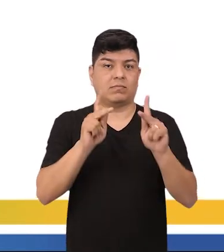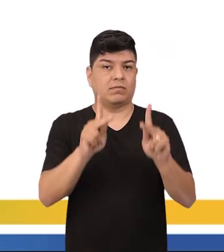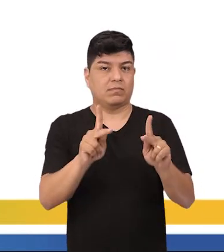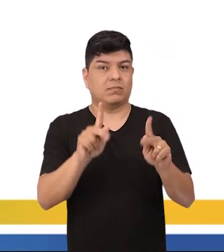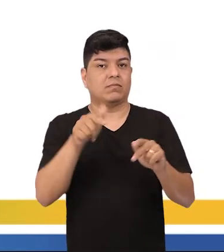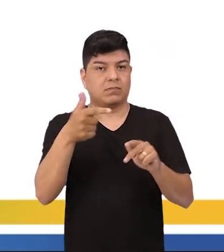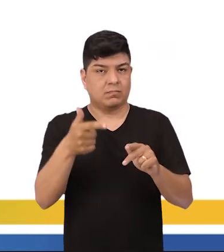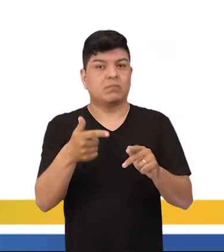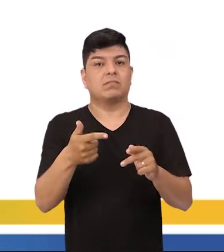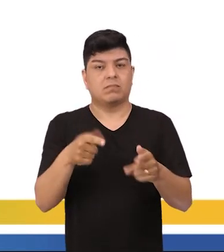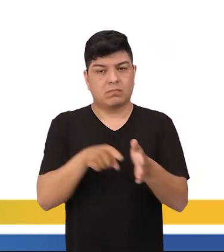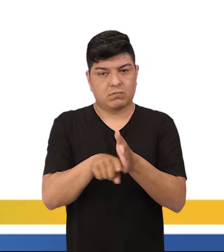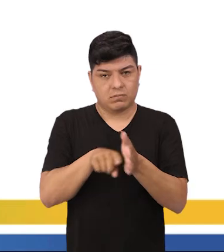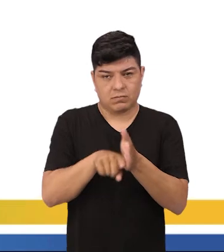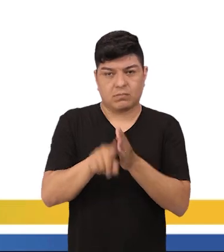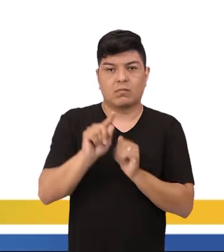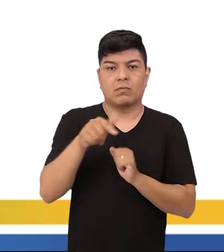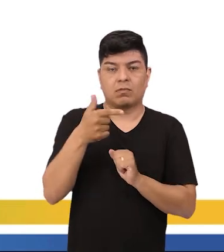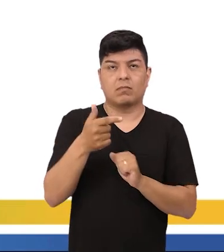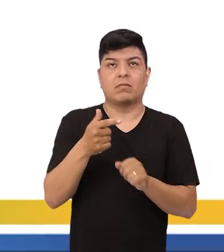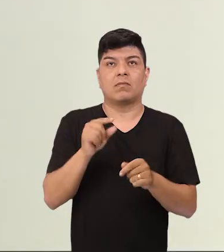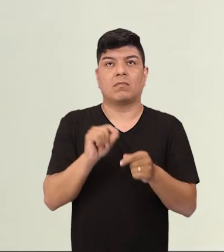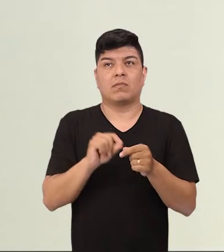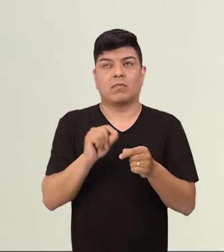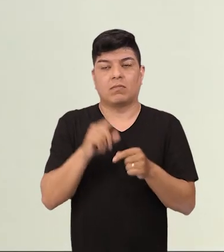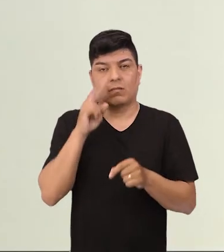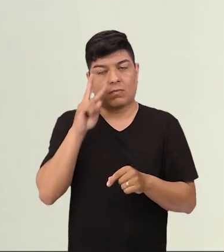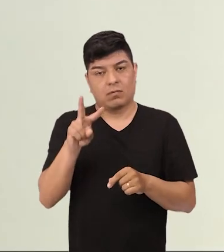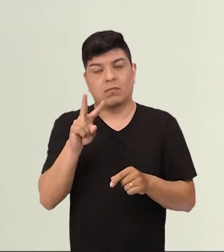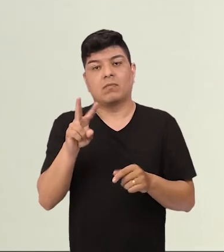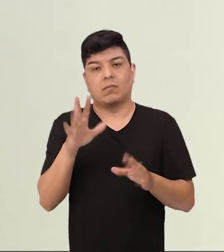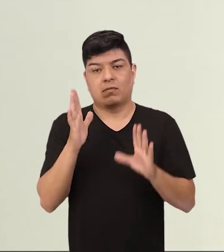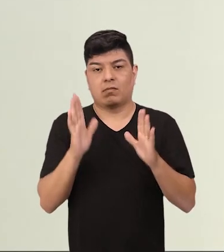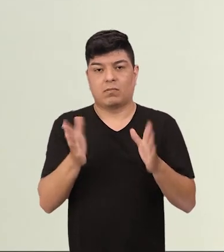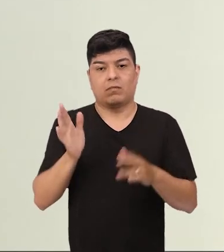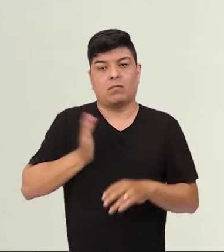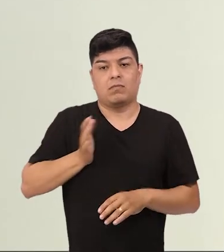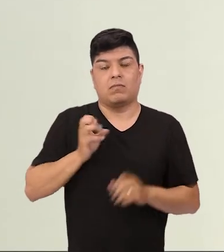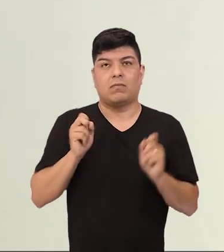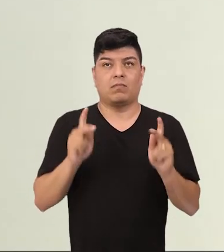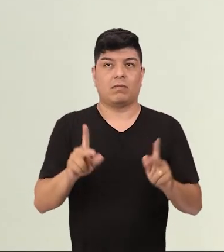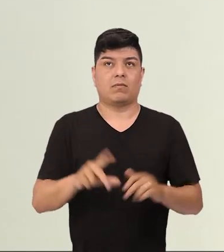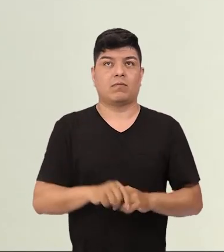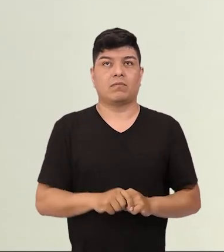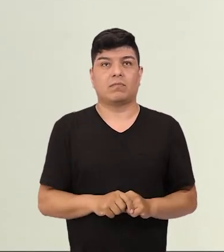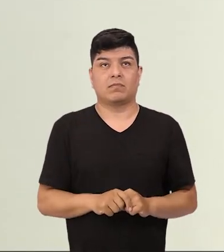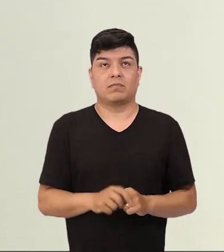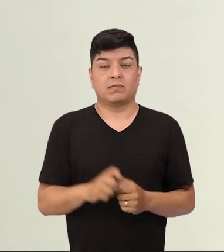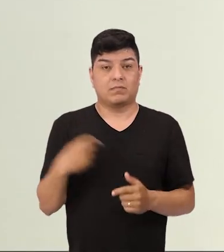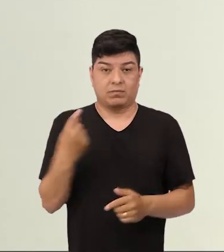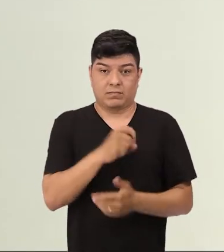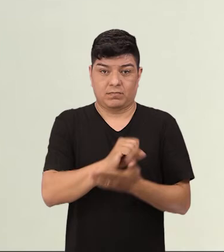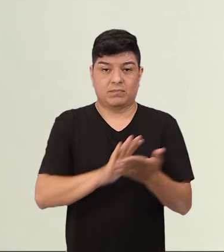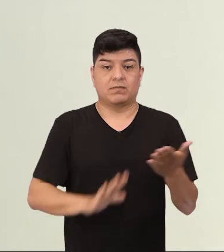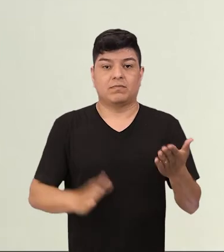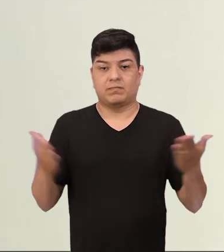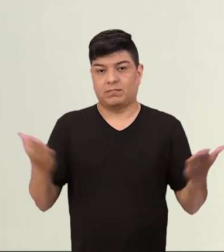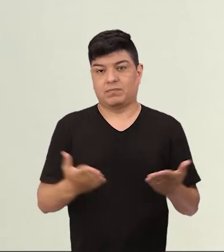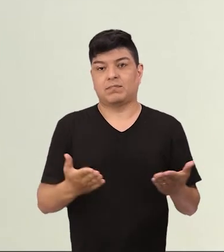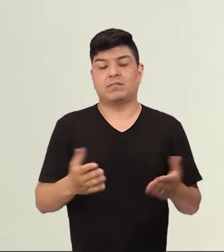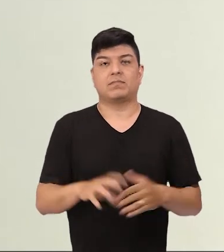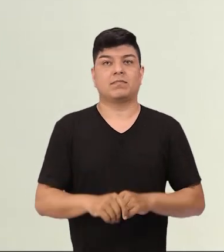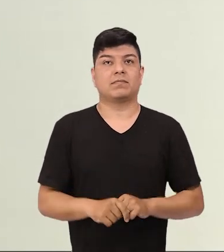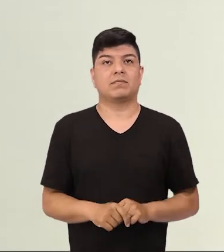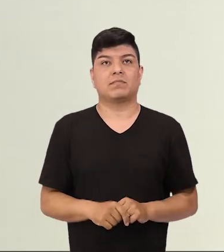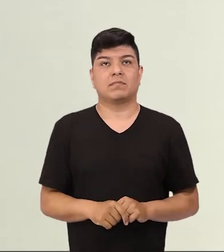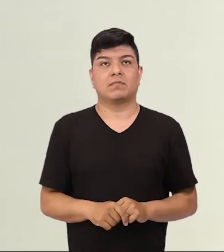pessoal? Outra questão aí que a gente vai ver sobre a ascensão dessa burguesia. Então, vamos para o nosso exercitando. Vamos